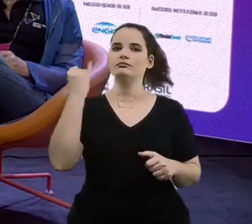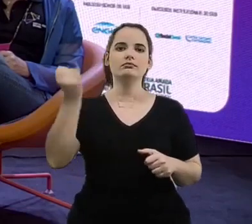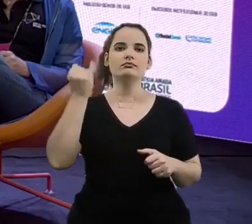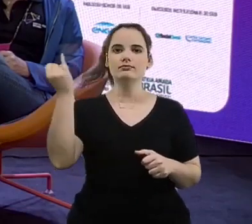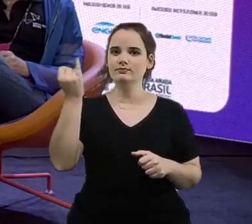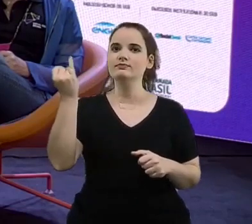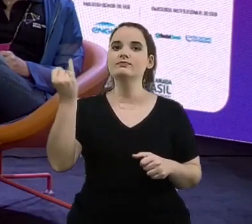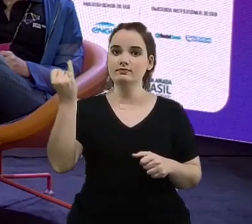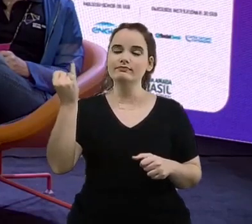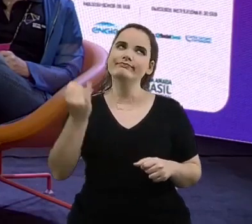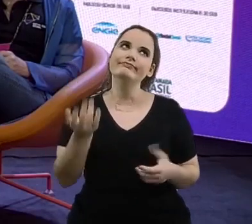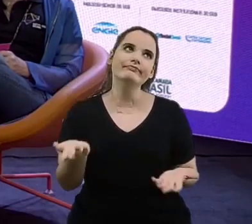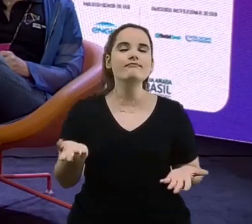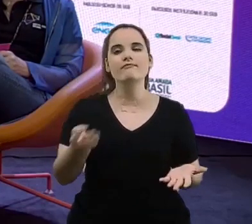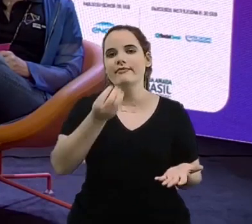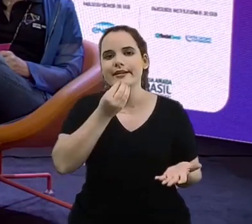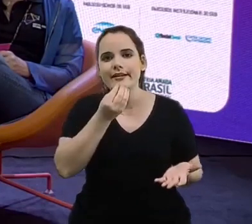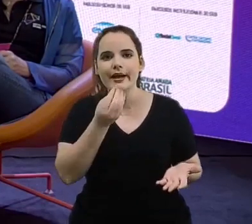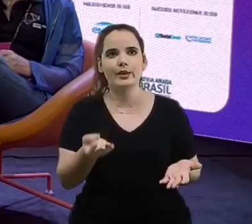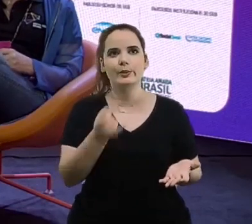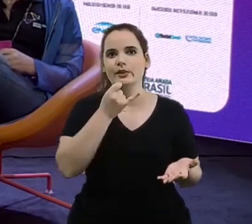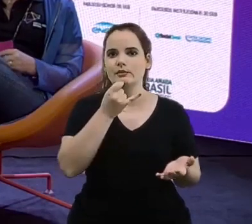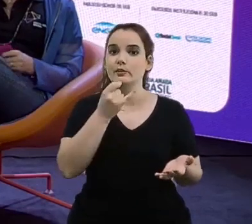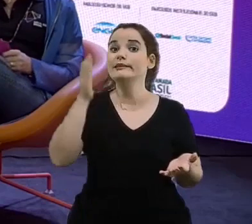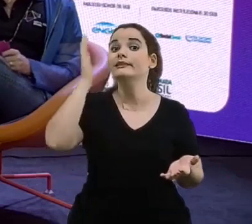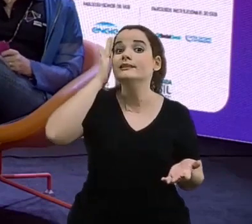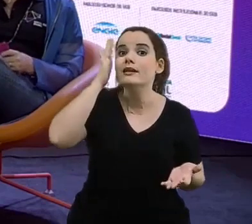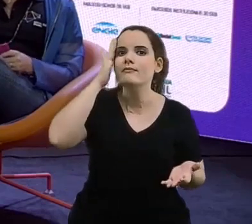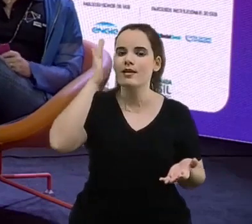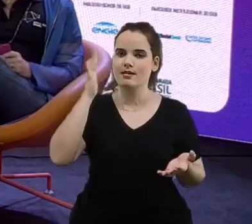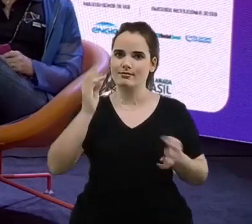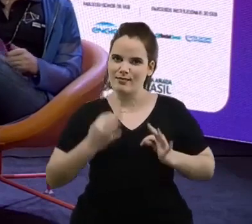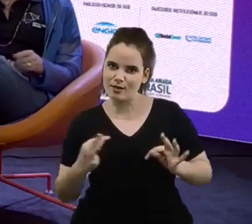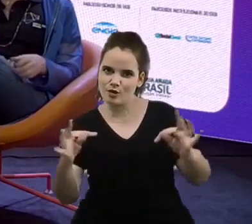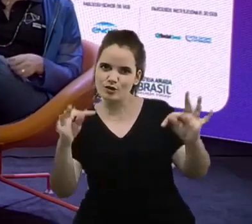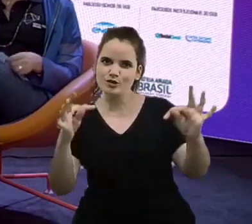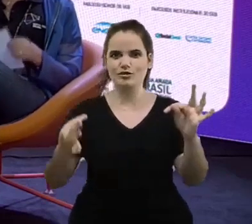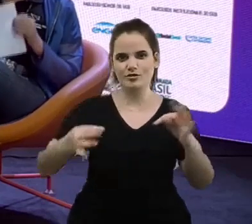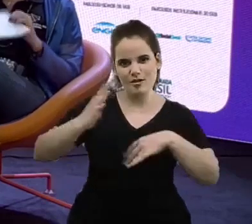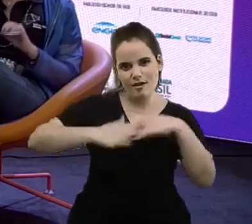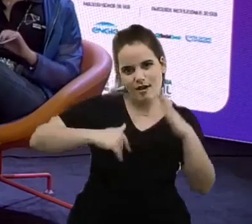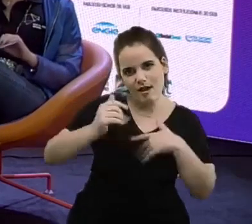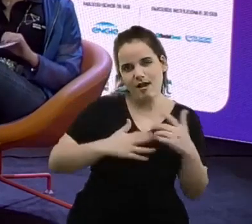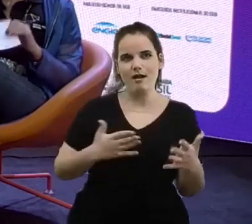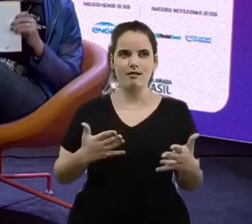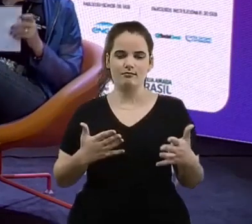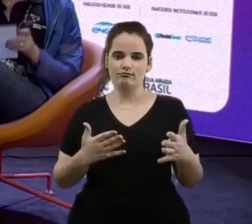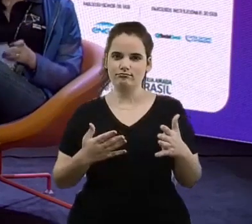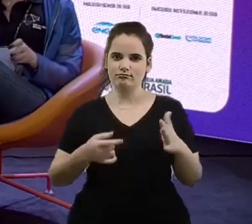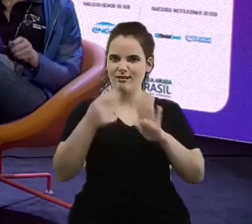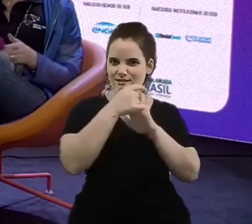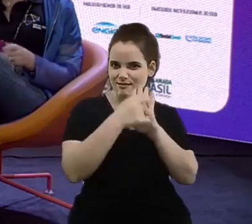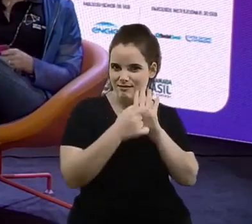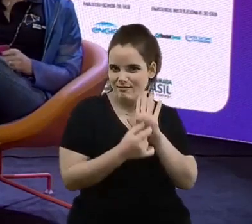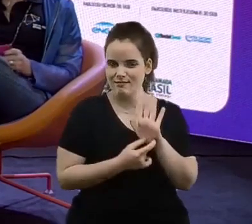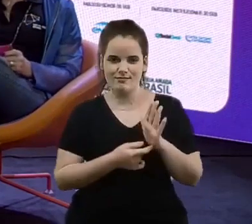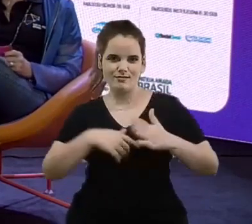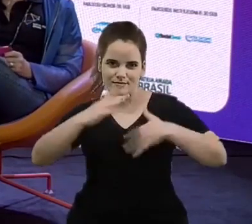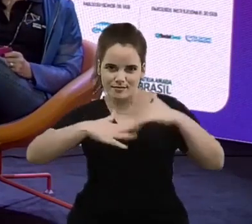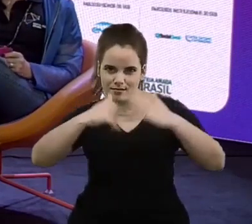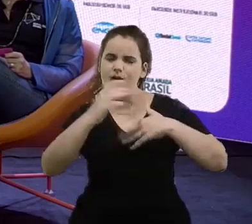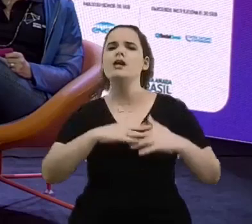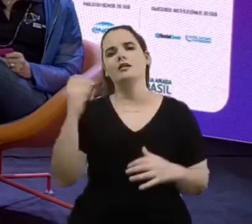trabalhadores. Né? Então, eu acho que essa escolha do CAGED ela é altamente replicável. E todos os desdobramentos, a